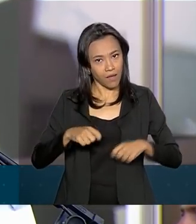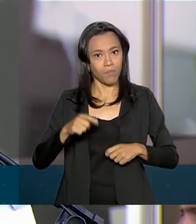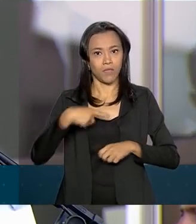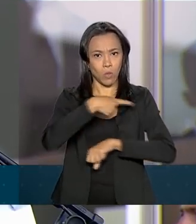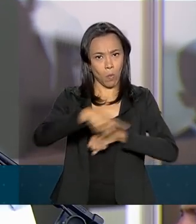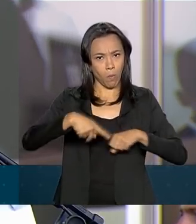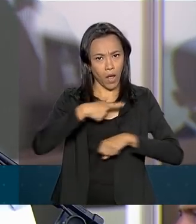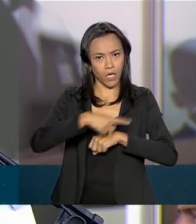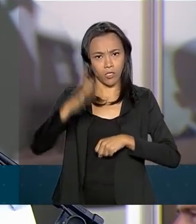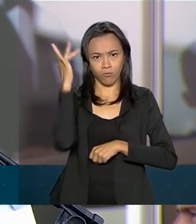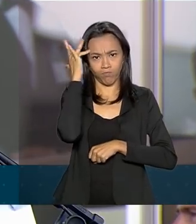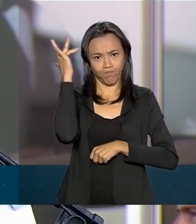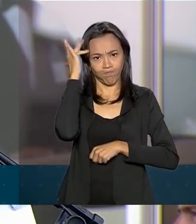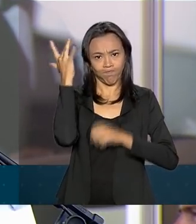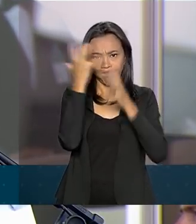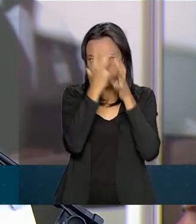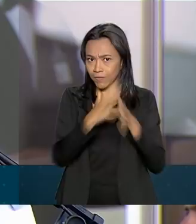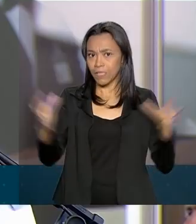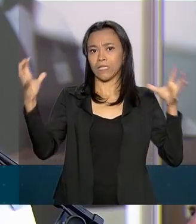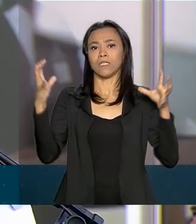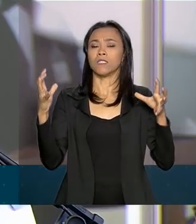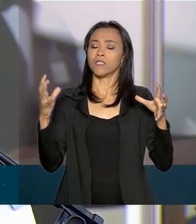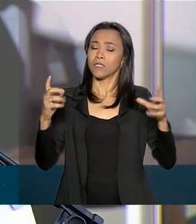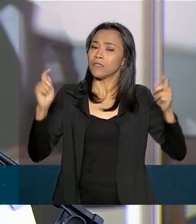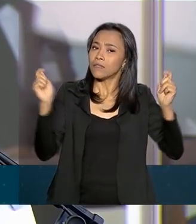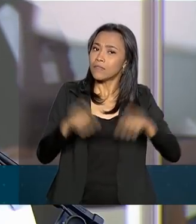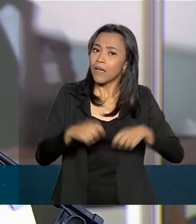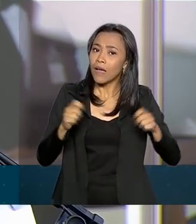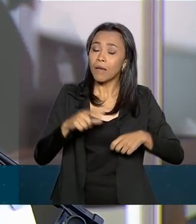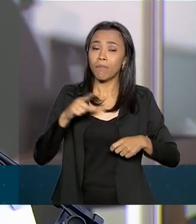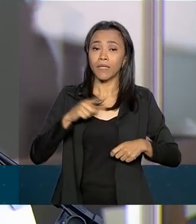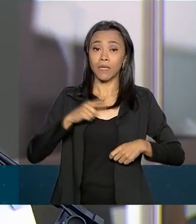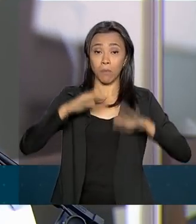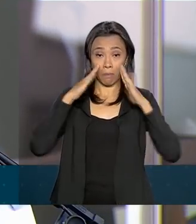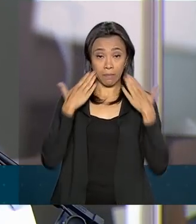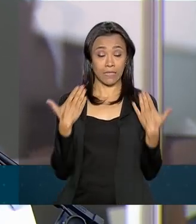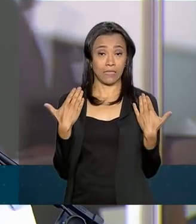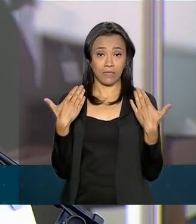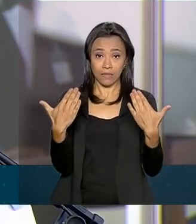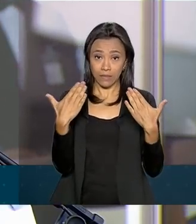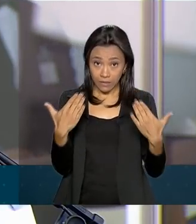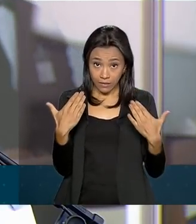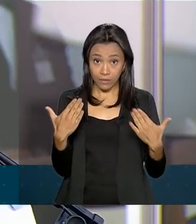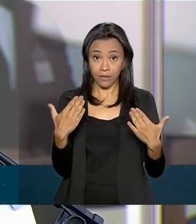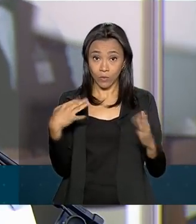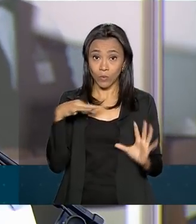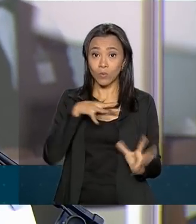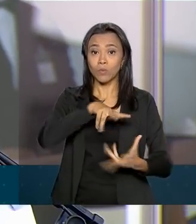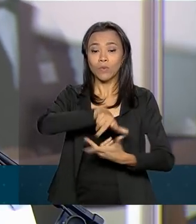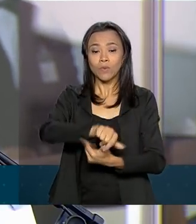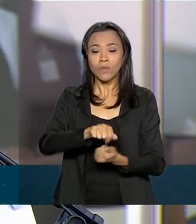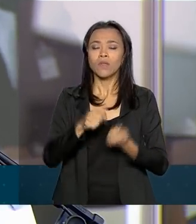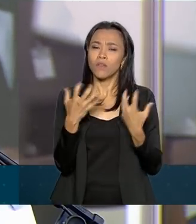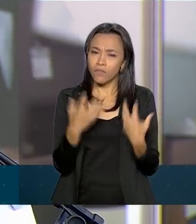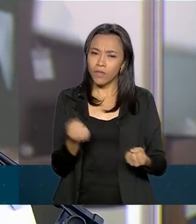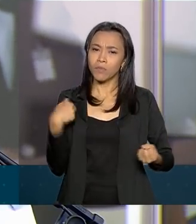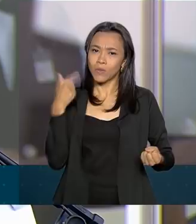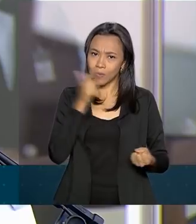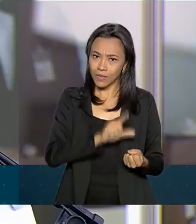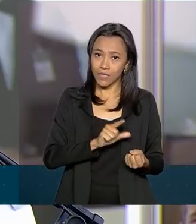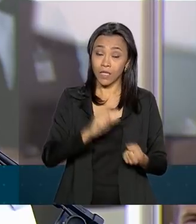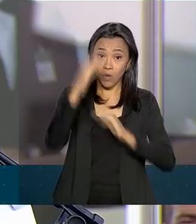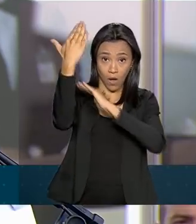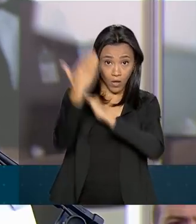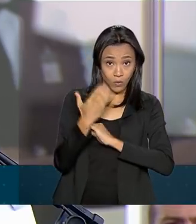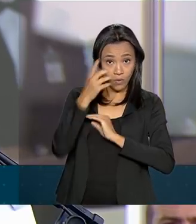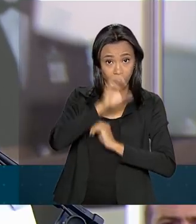nação, tem tudo para ocupar o local de destaque que merece no mundo. E chegaremos lá, com a ajuda de